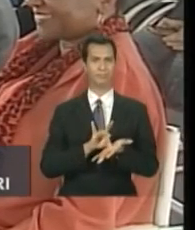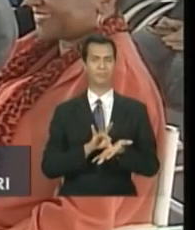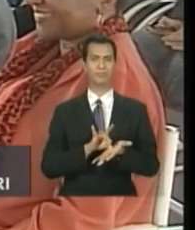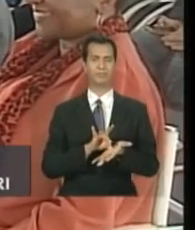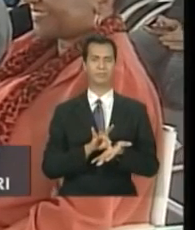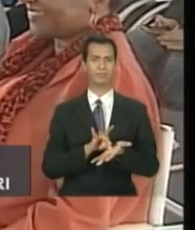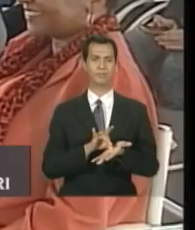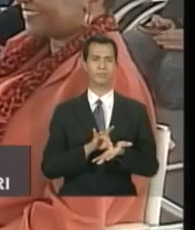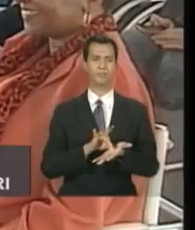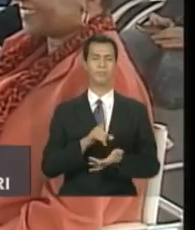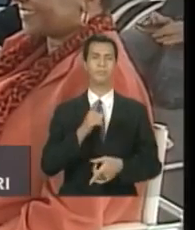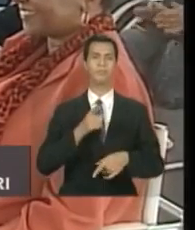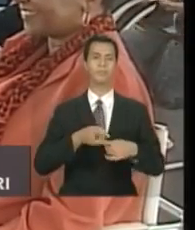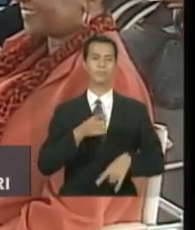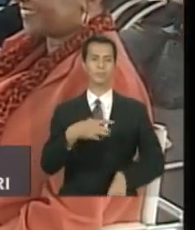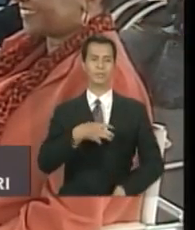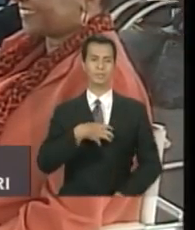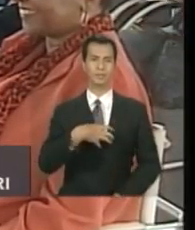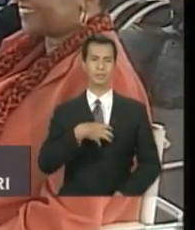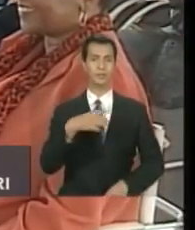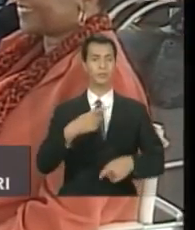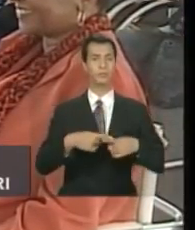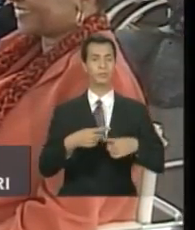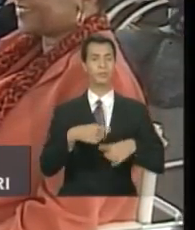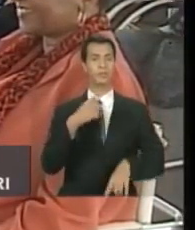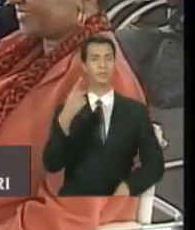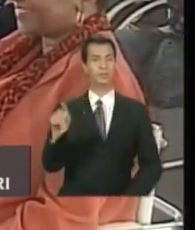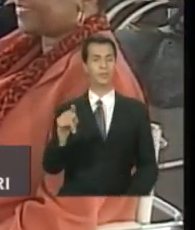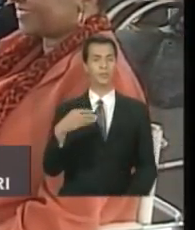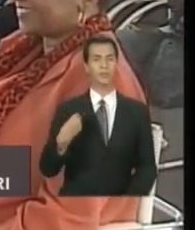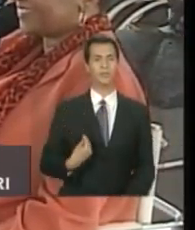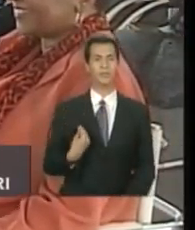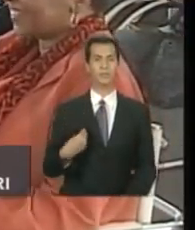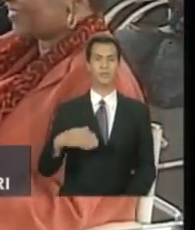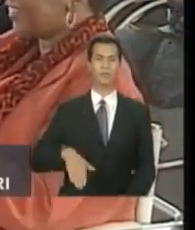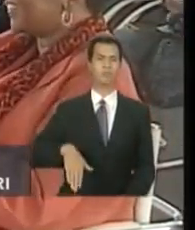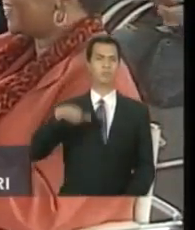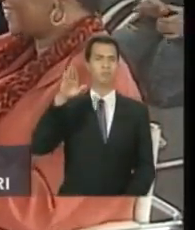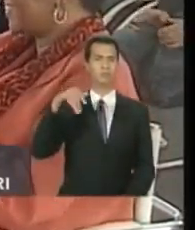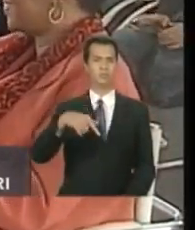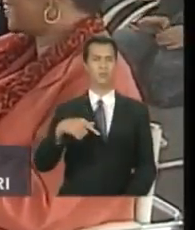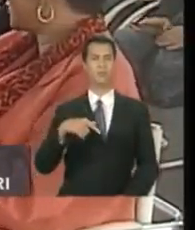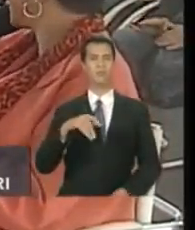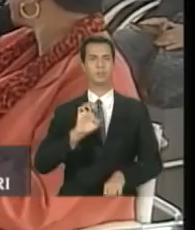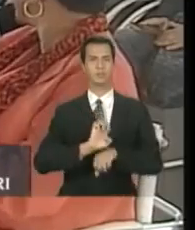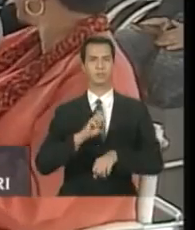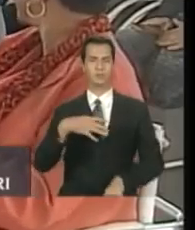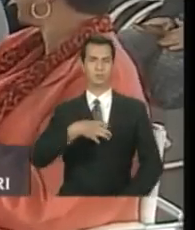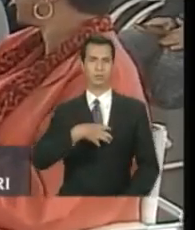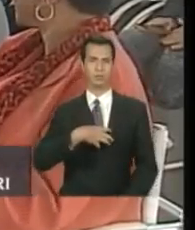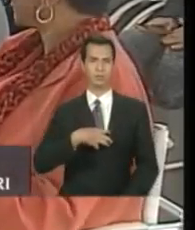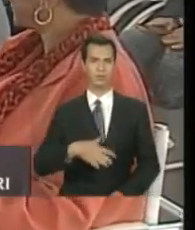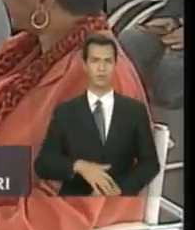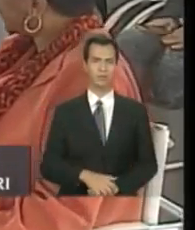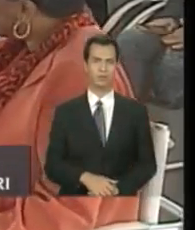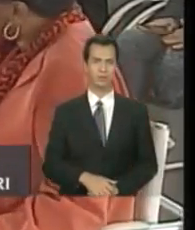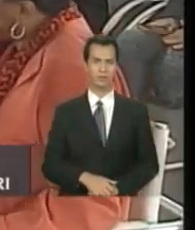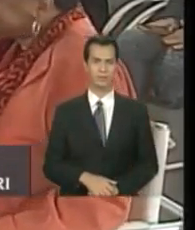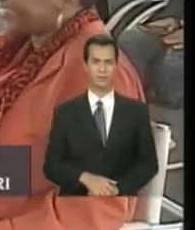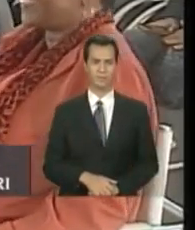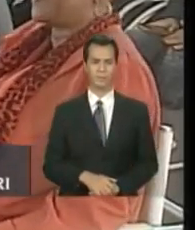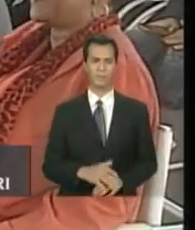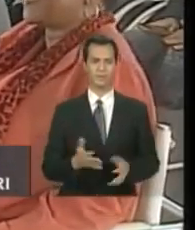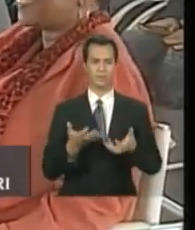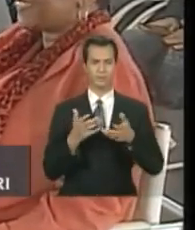é uma baiana, porque passou a maior parte da vida dela aqui na Bahia. Queria cumprimentar também